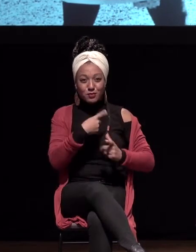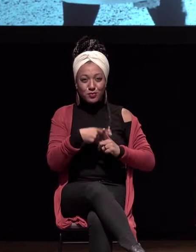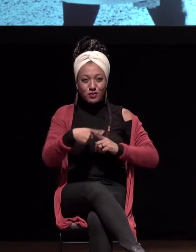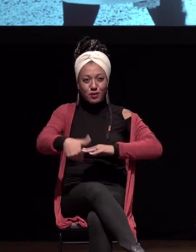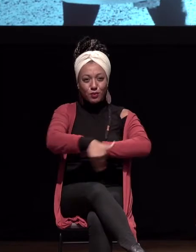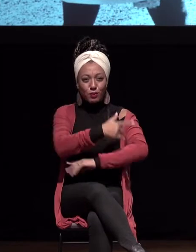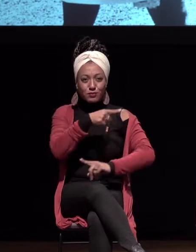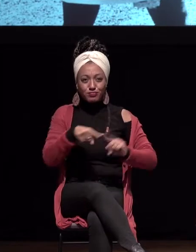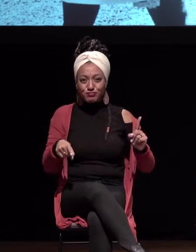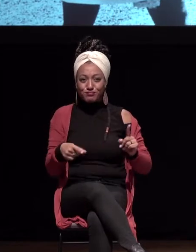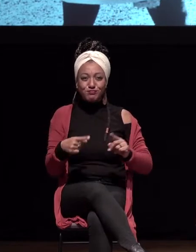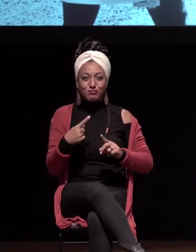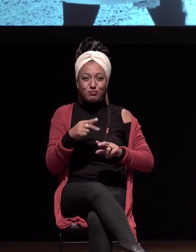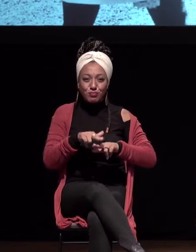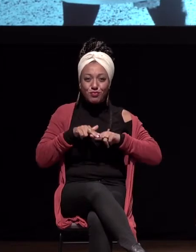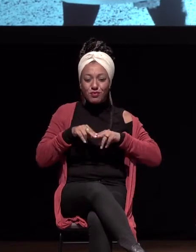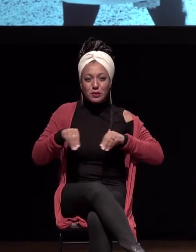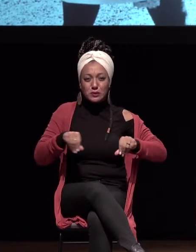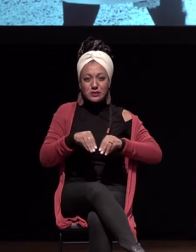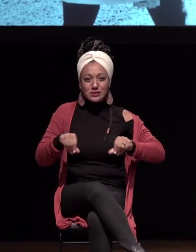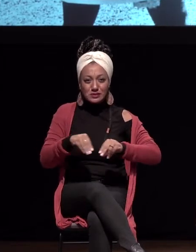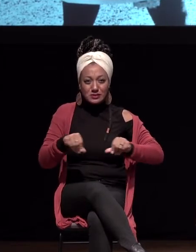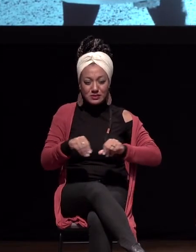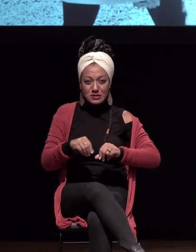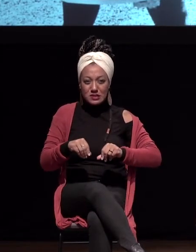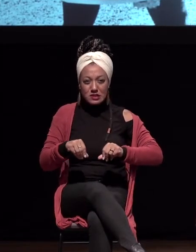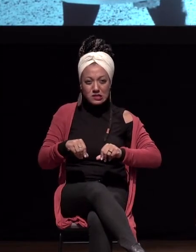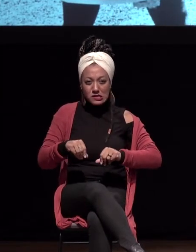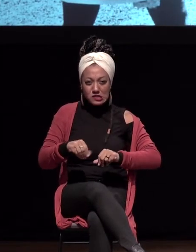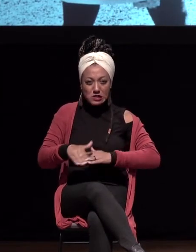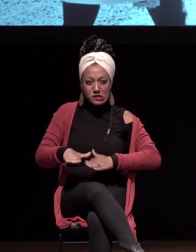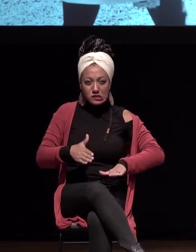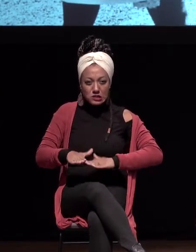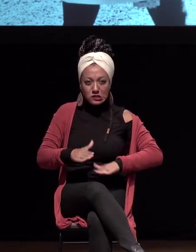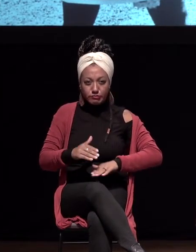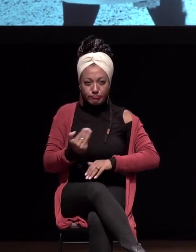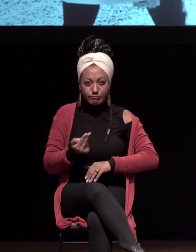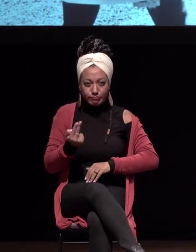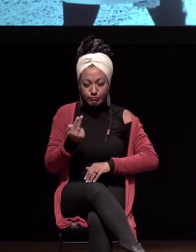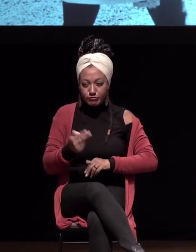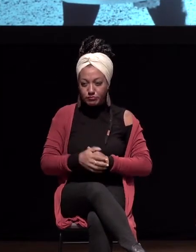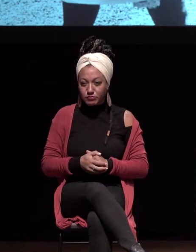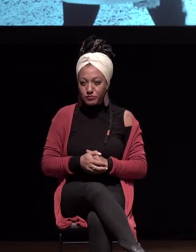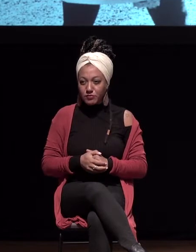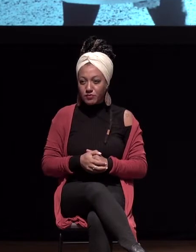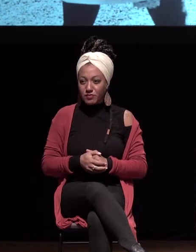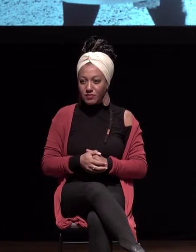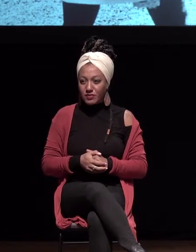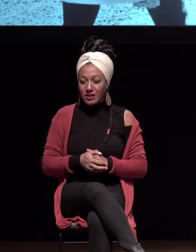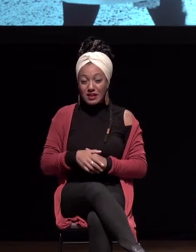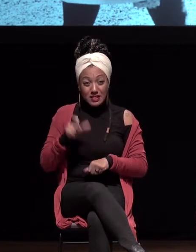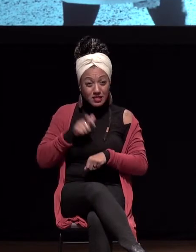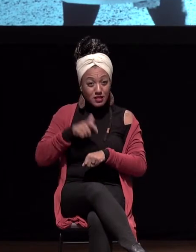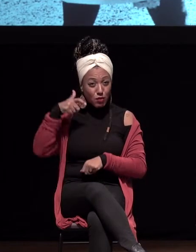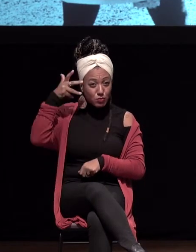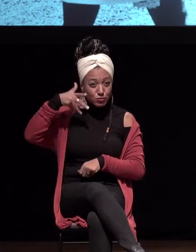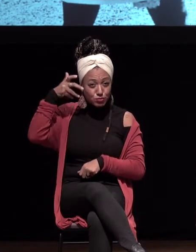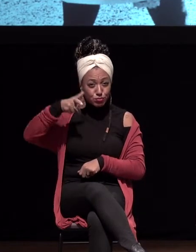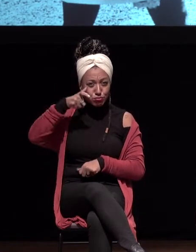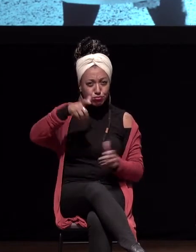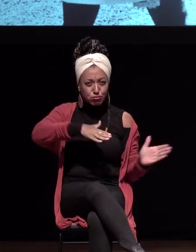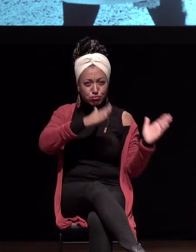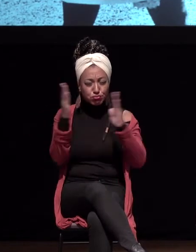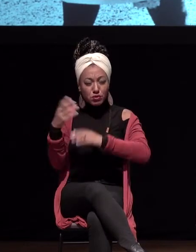para você. Eu só quero falar para você que, quando você estava ali falando, eu me